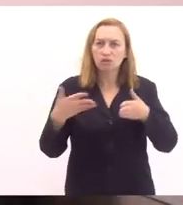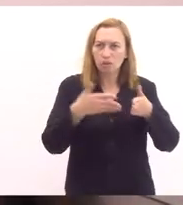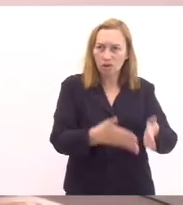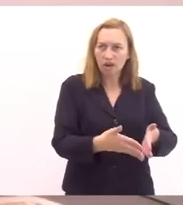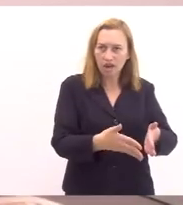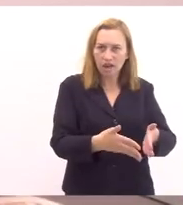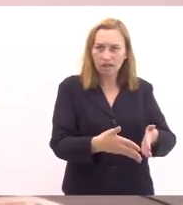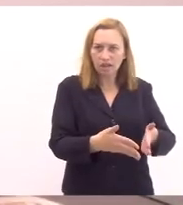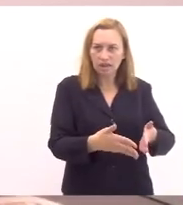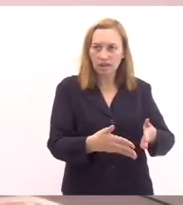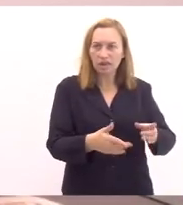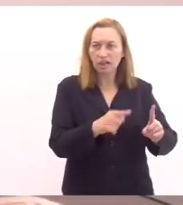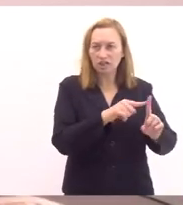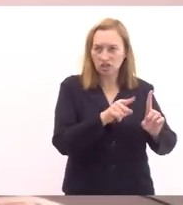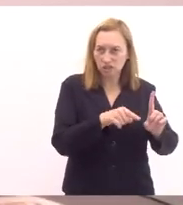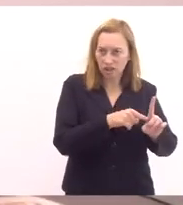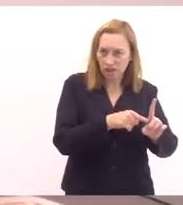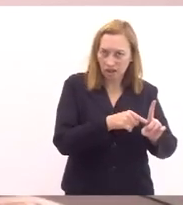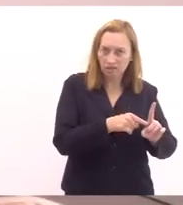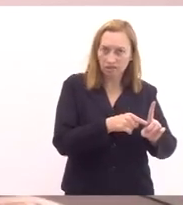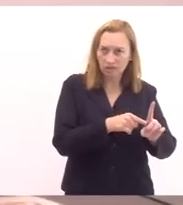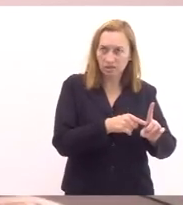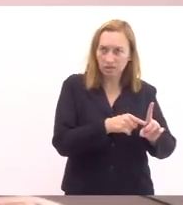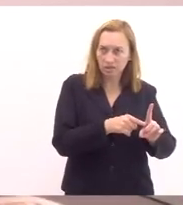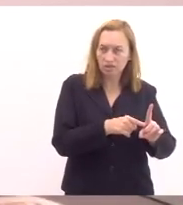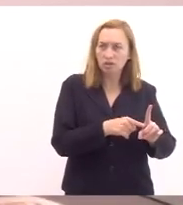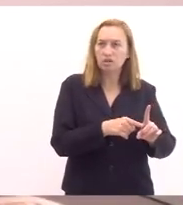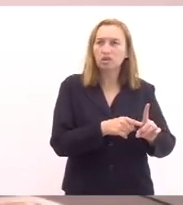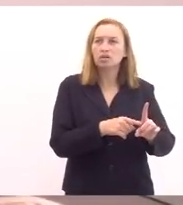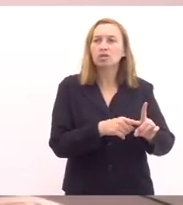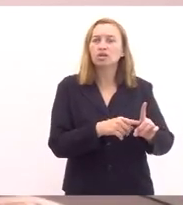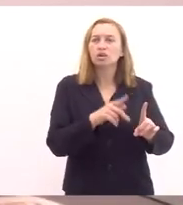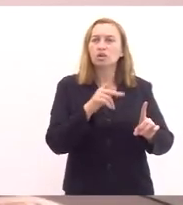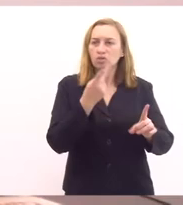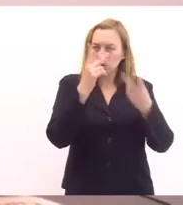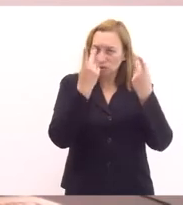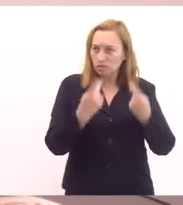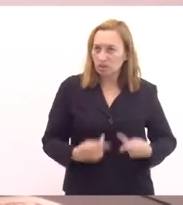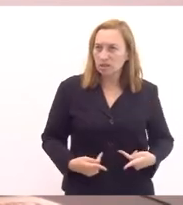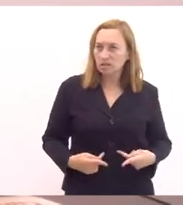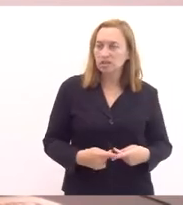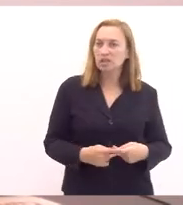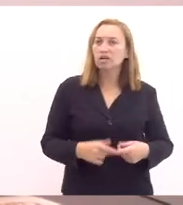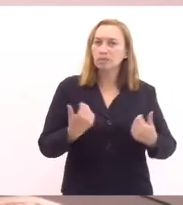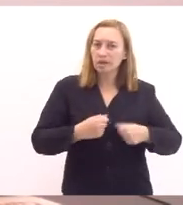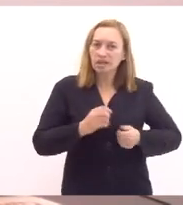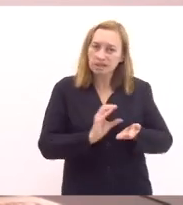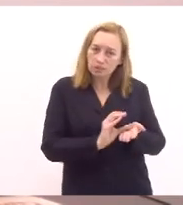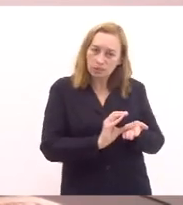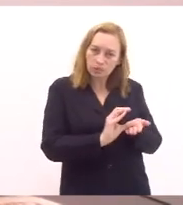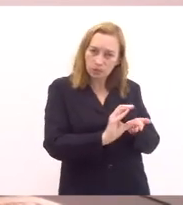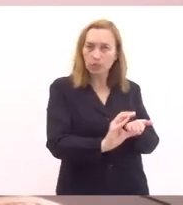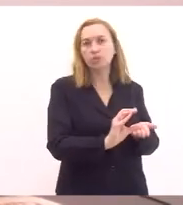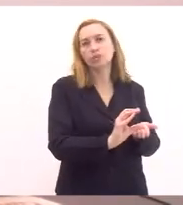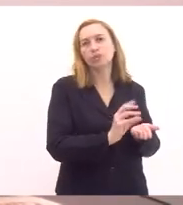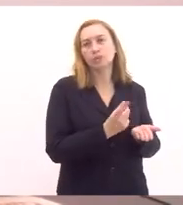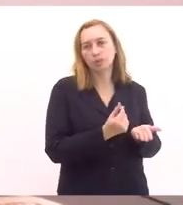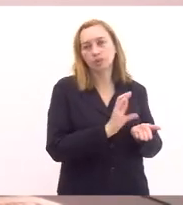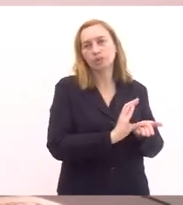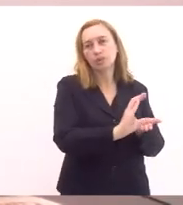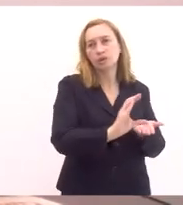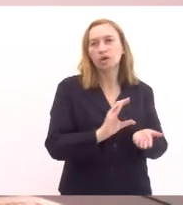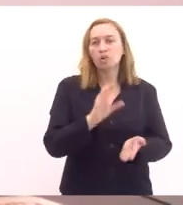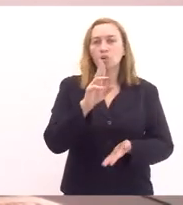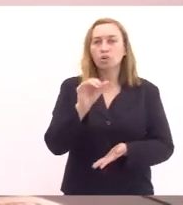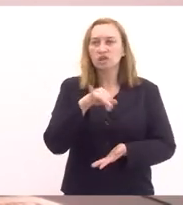para o atendimento desse público né inclusive as ações de humanização etc elas precisam do financiamento elas precisam do financiamento da